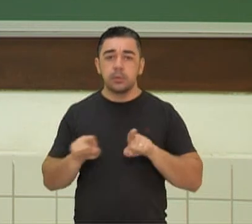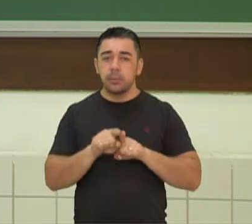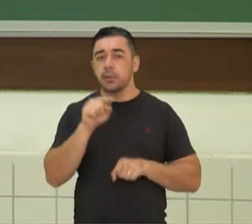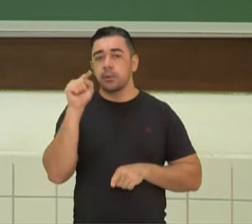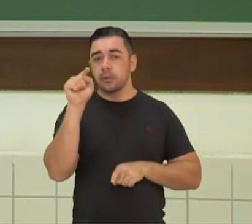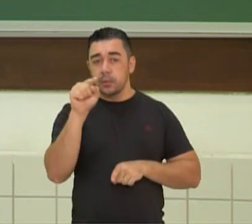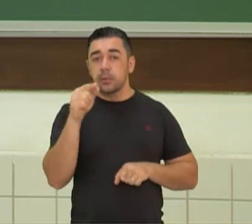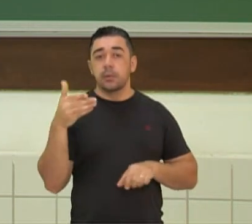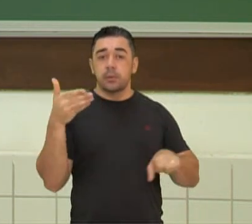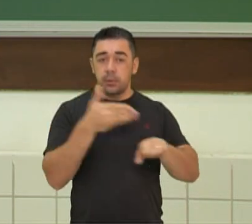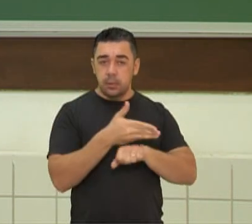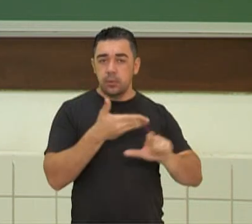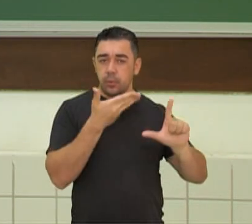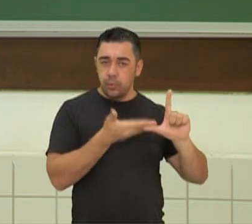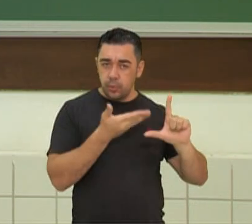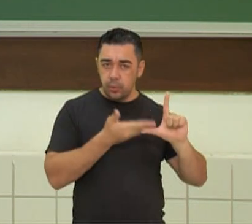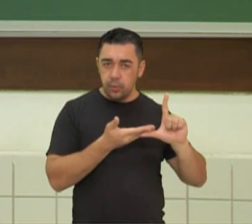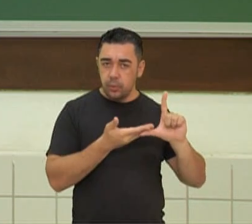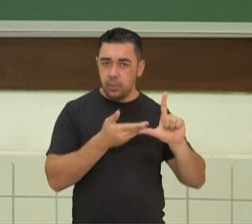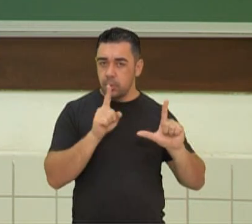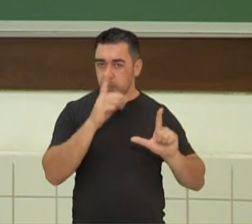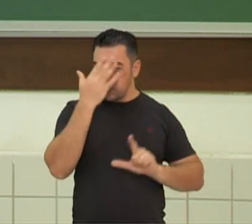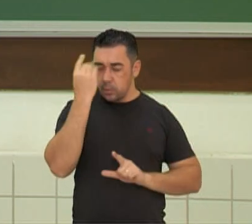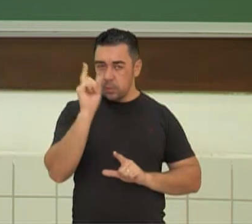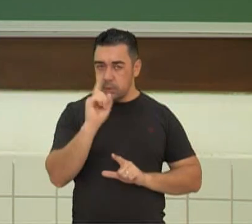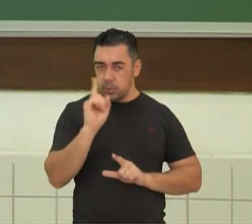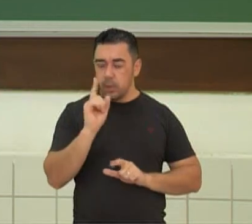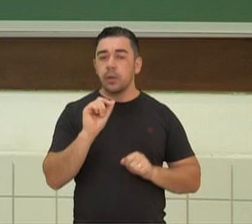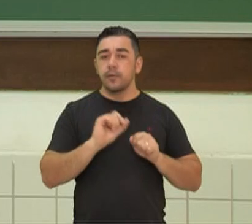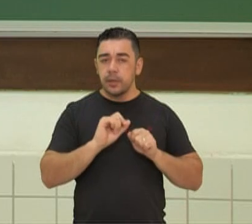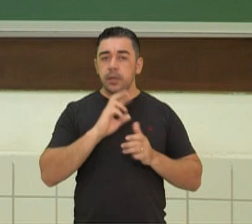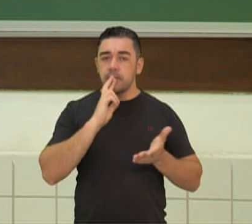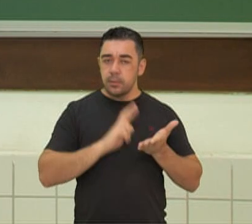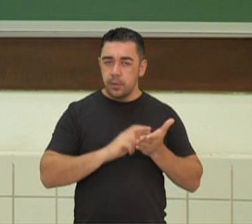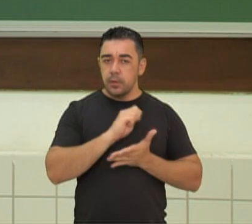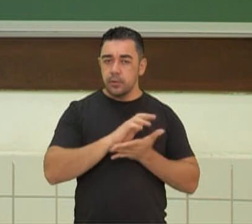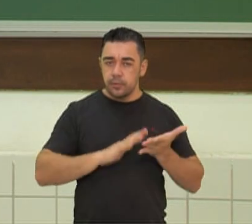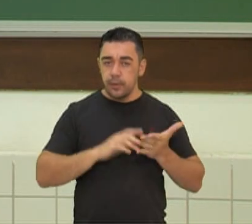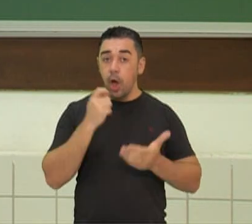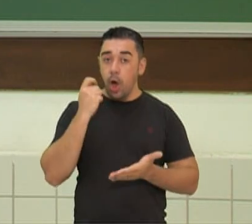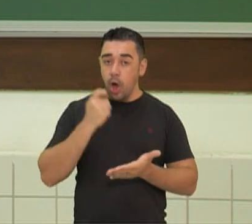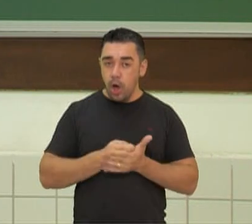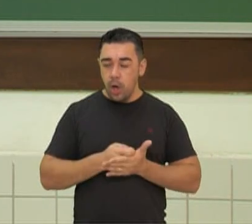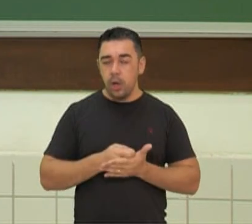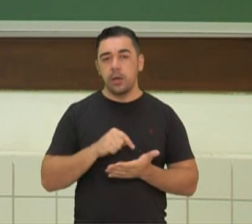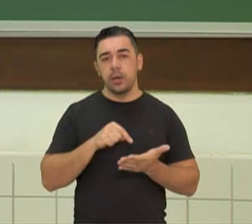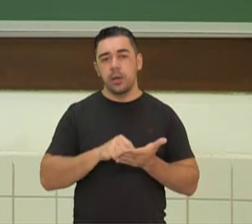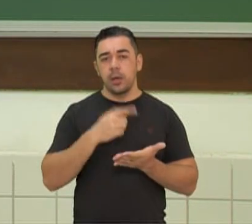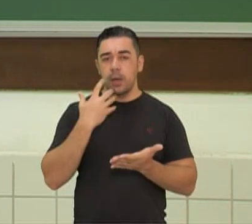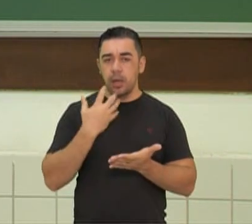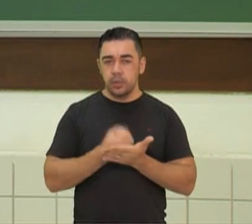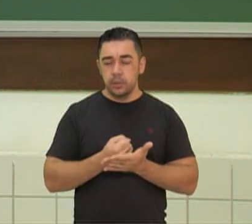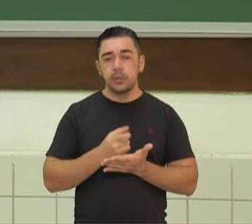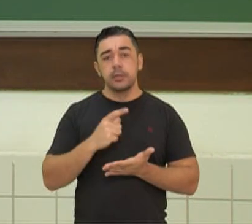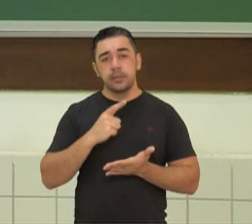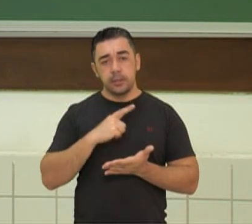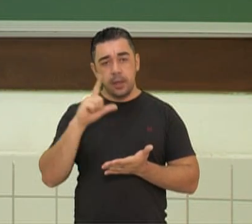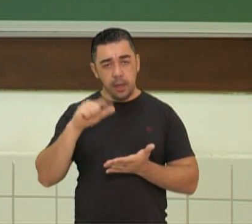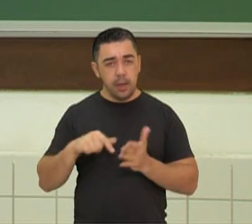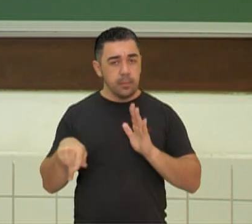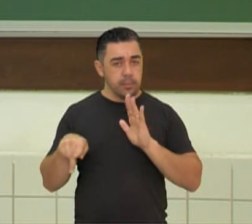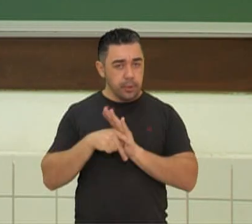E quem está fazendo o Classroom, não esqueçam de fazer a atividade obrigatória, são aquelas atividades que são postadas pela